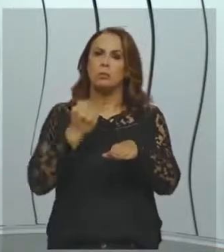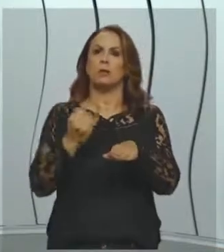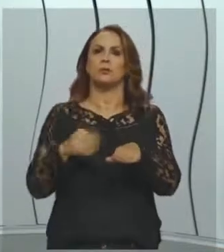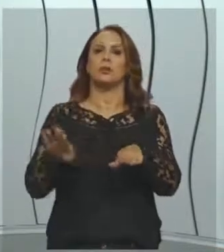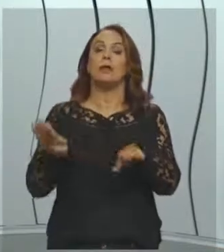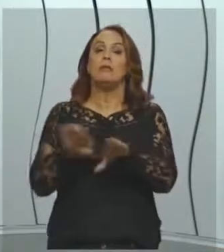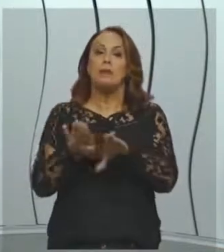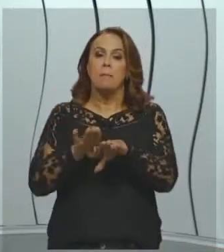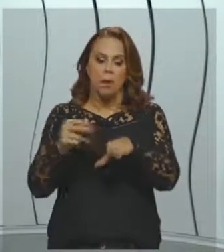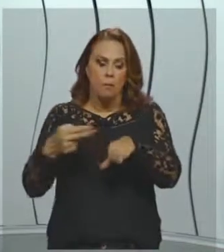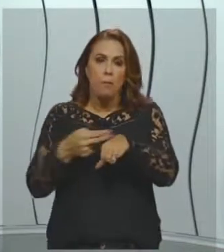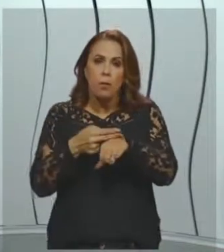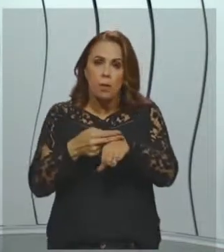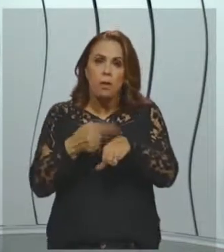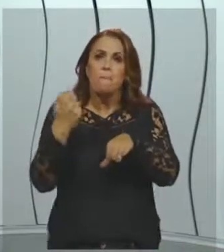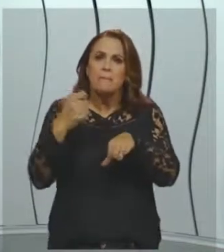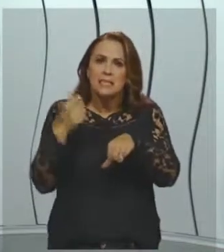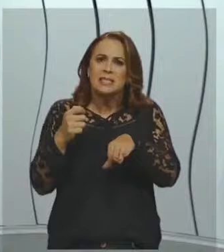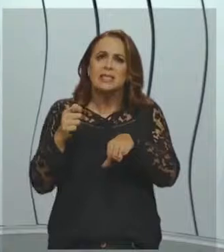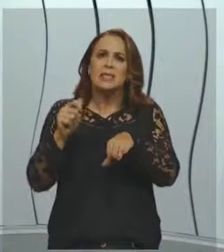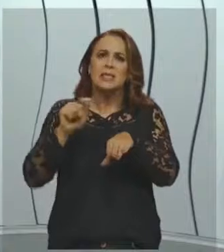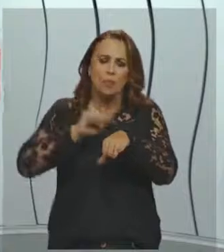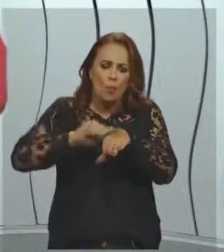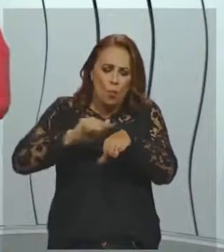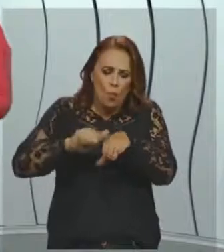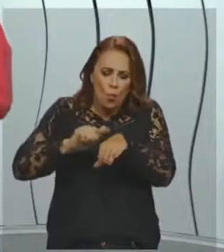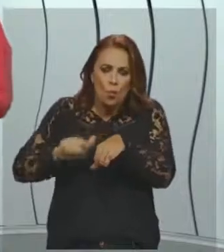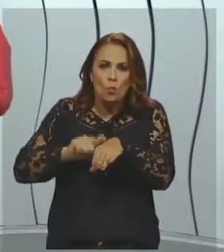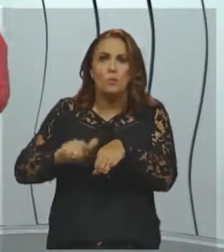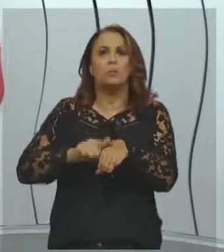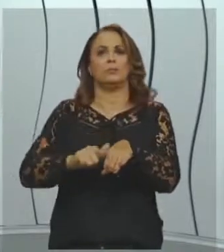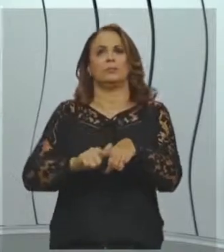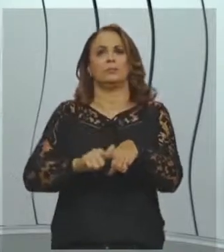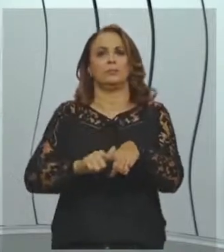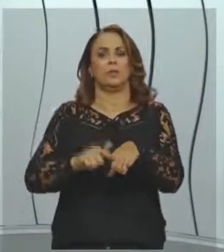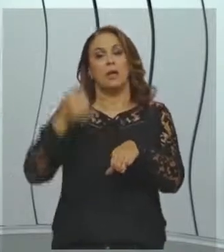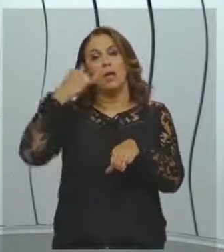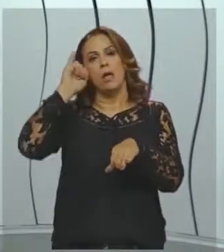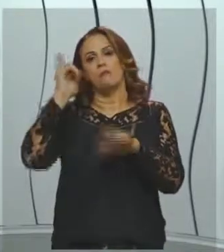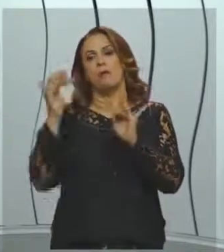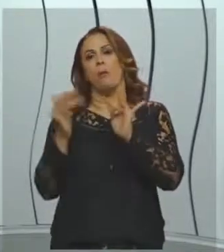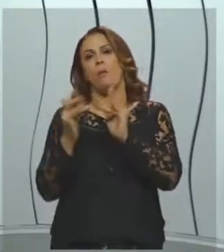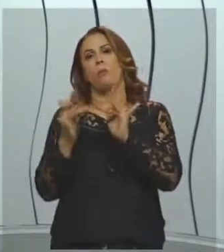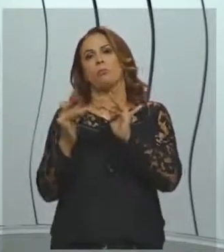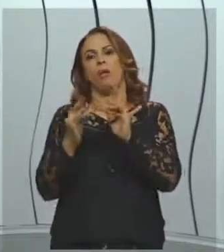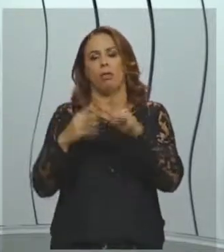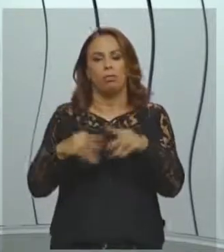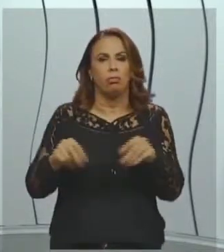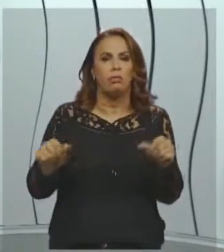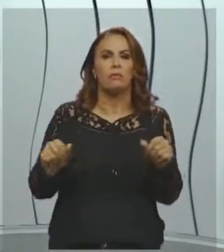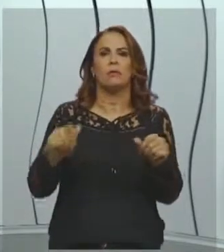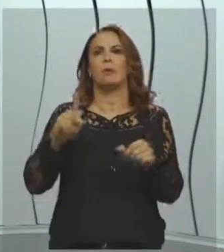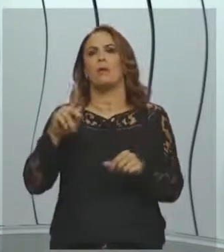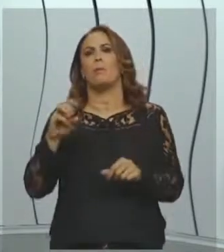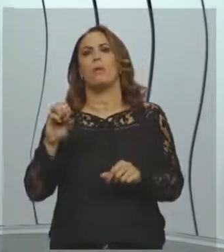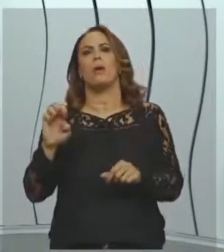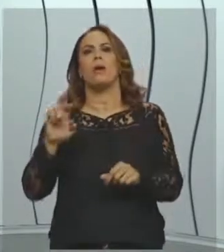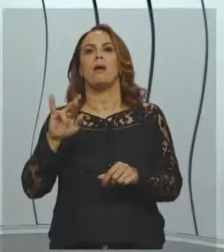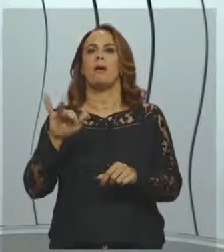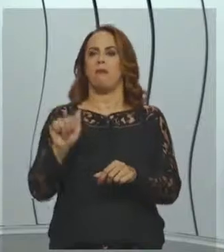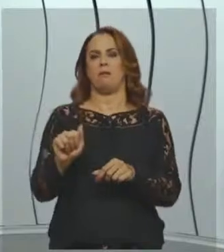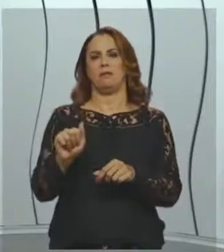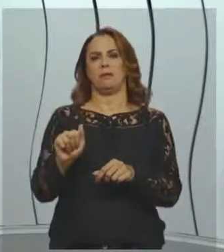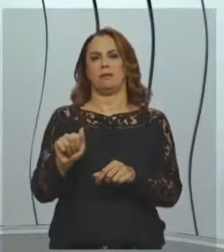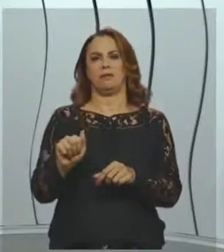tenha contato com o solo, para você não se contaminar. As fezes dos animais, que às